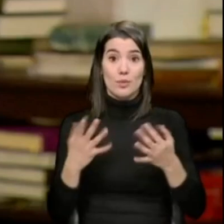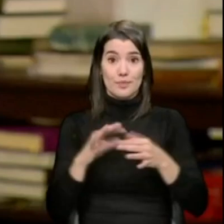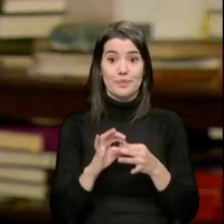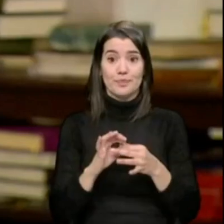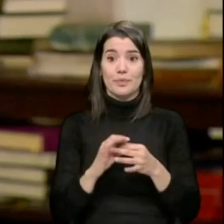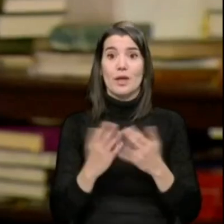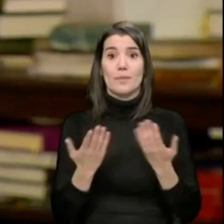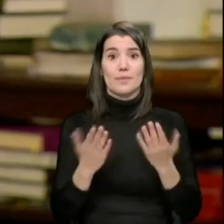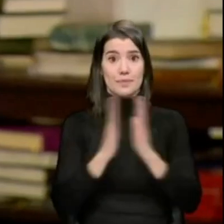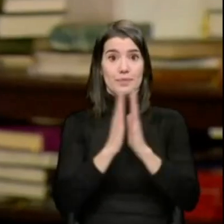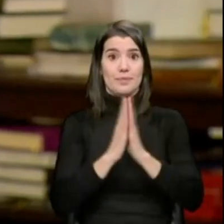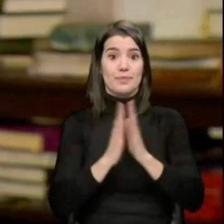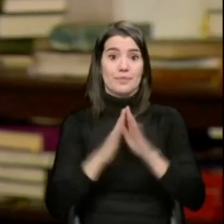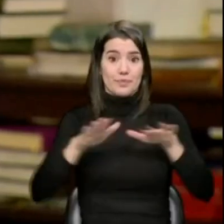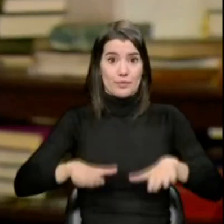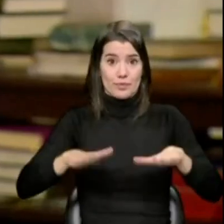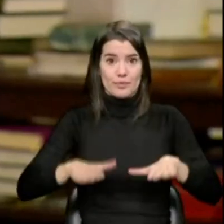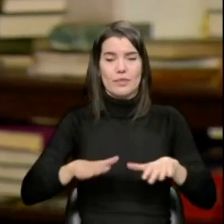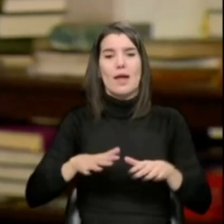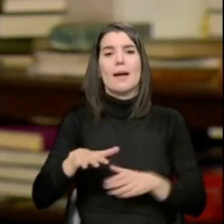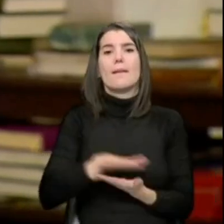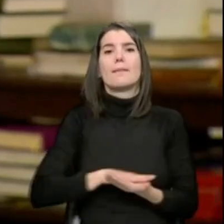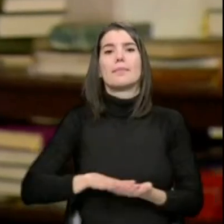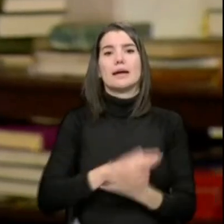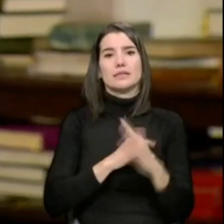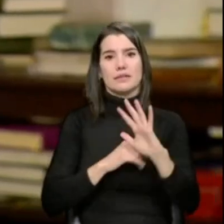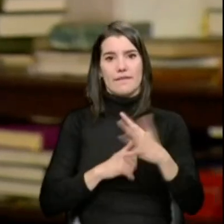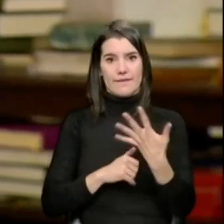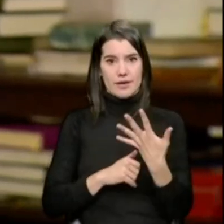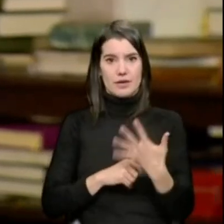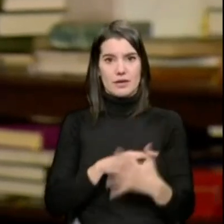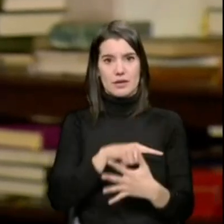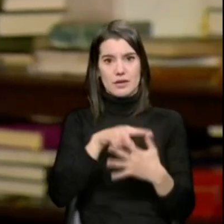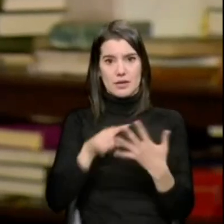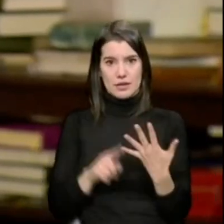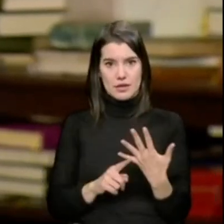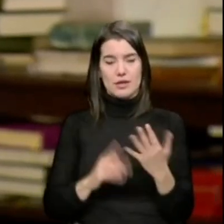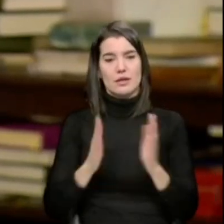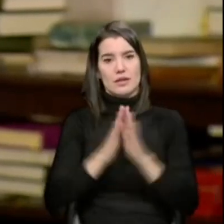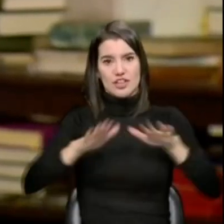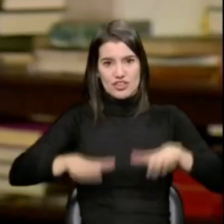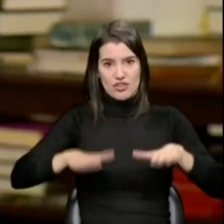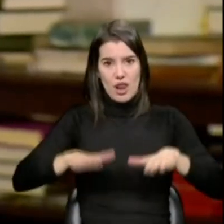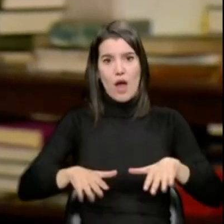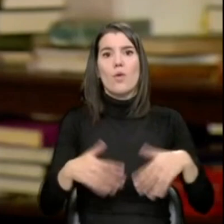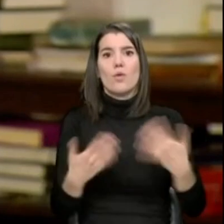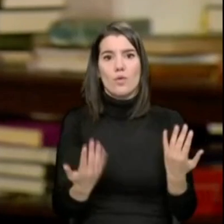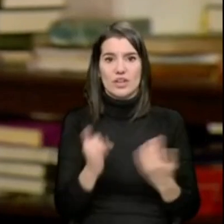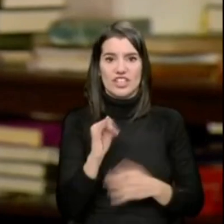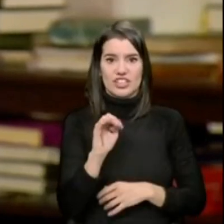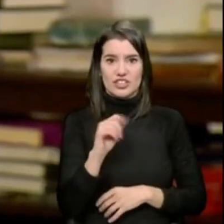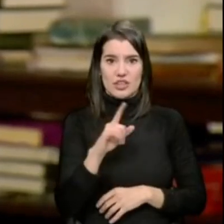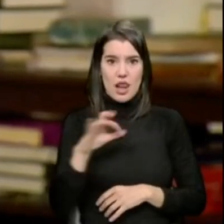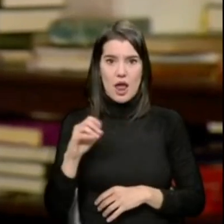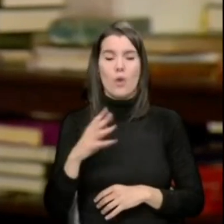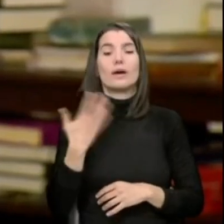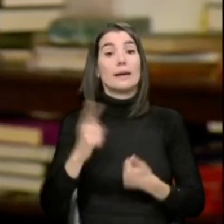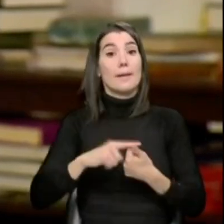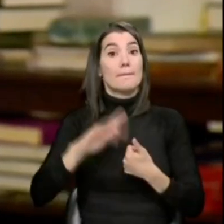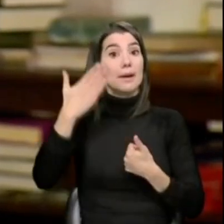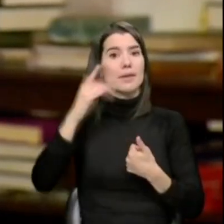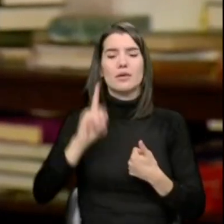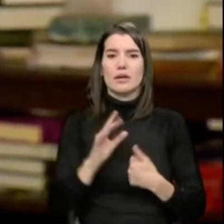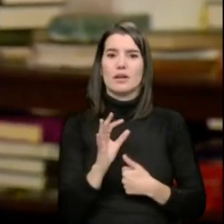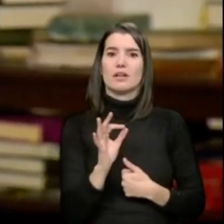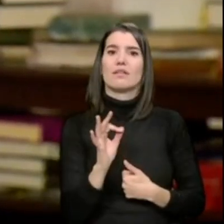No Islão, portanto, nós temos os 5 pilares, acabam por ser os 5 pilares do Islão, onde temos o primeiro pilar, que é a fé. E a